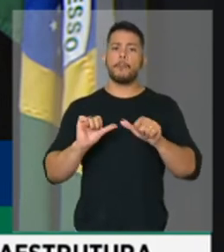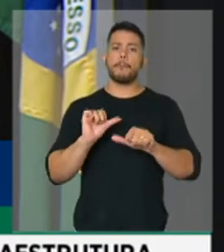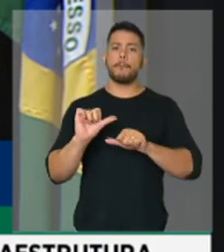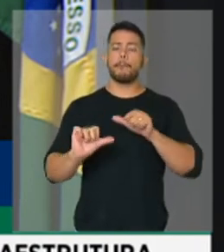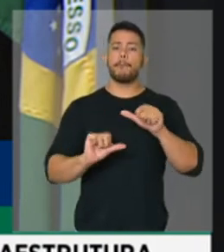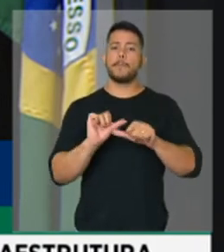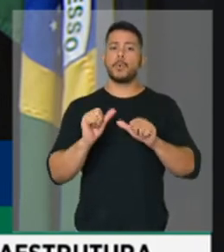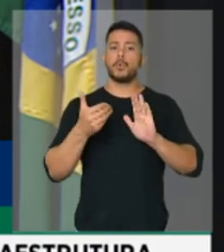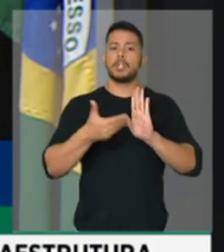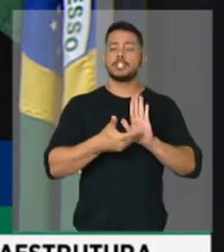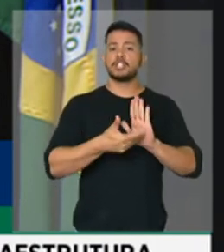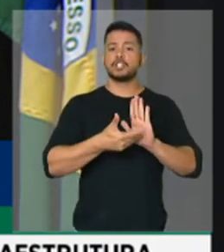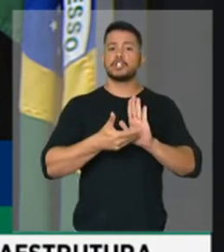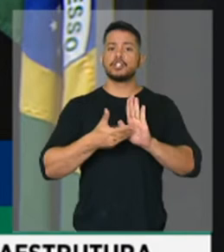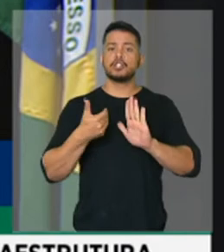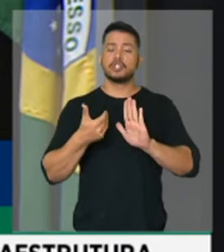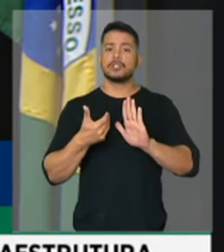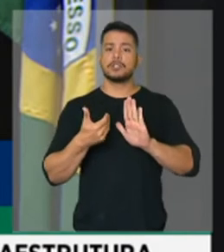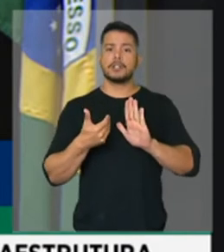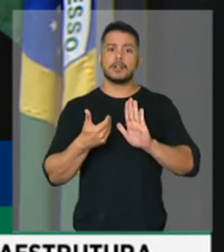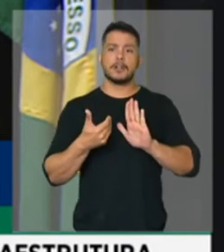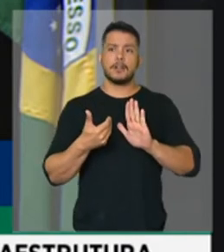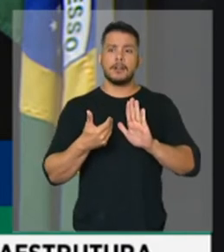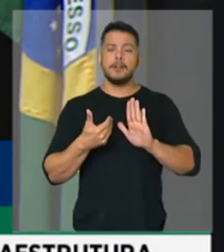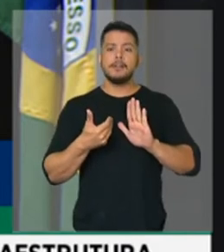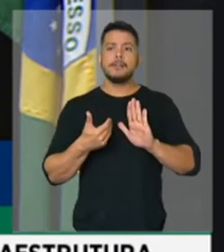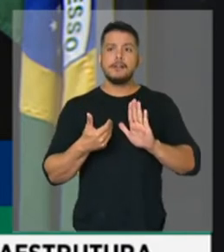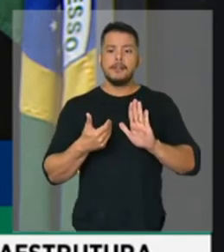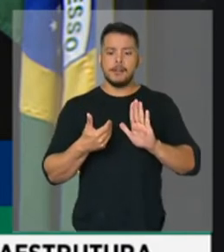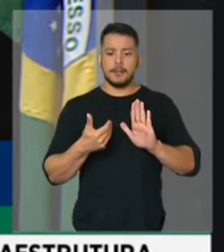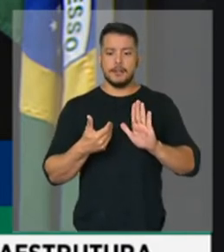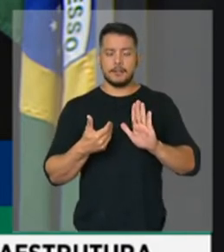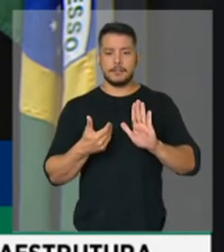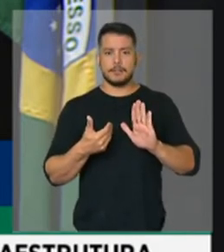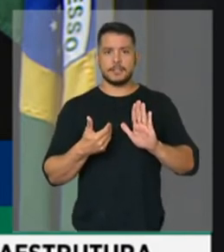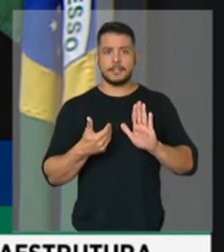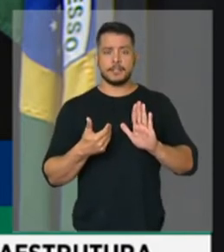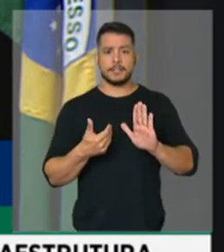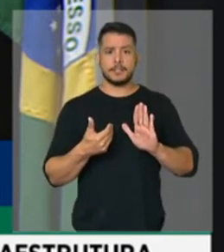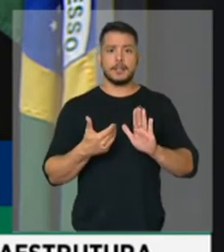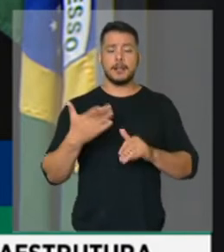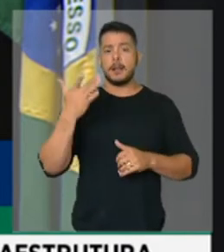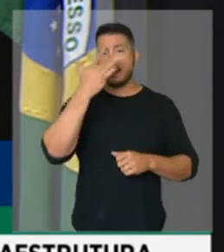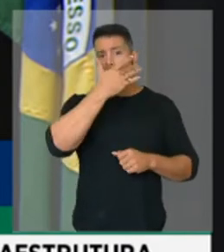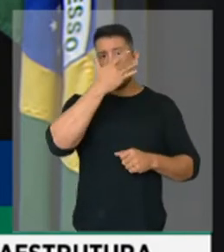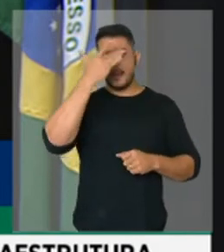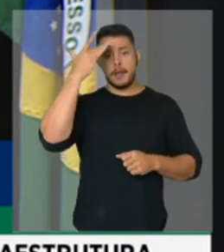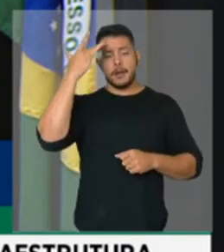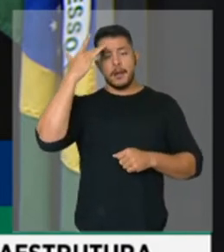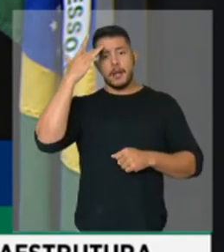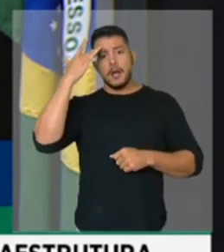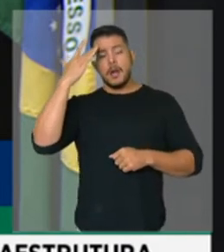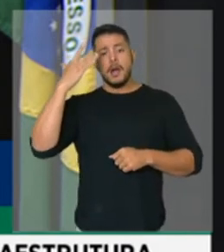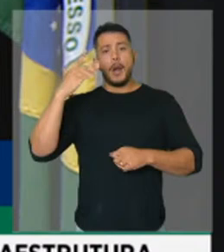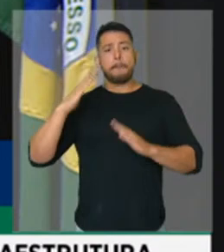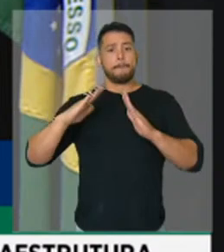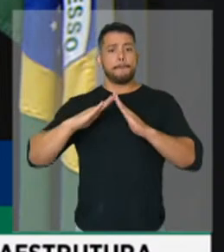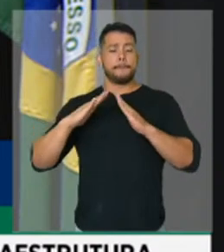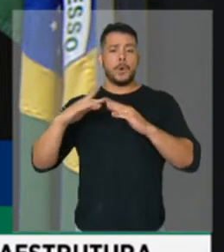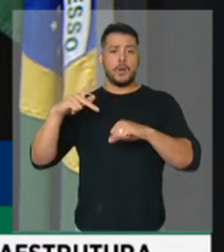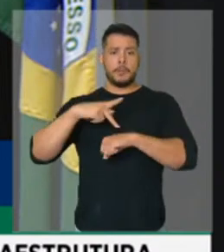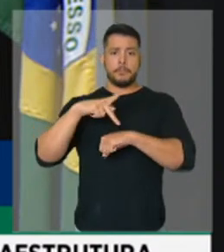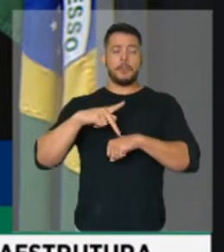suprimido um dispositivo que permite que pessoas residentes no exterior adquiram as debêntures